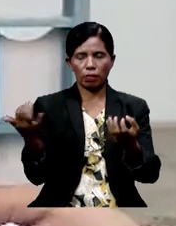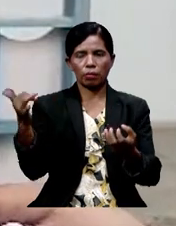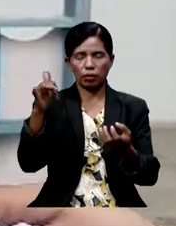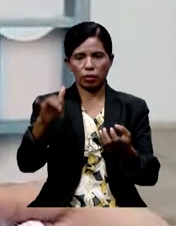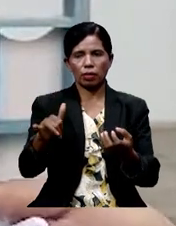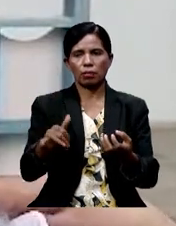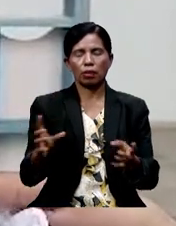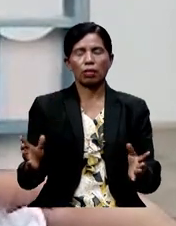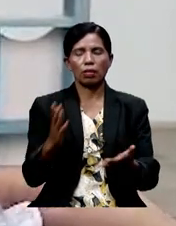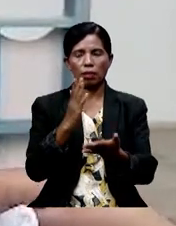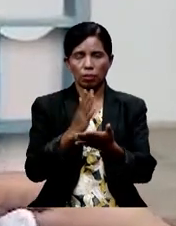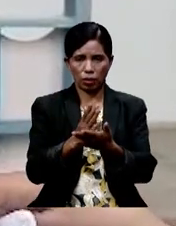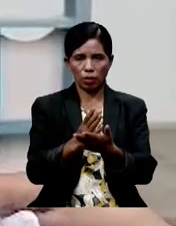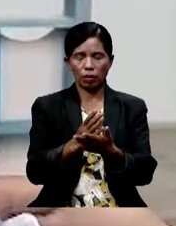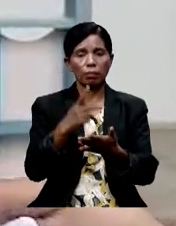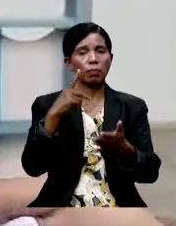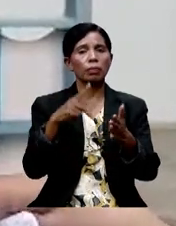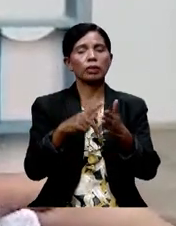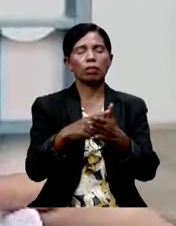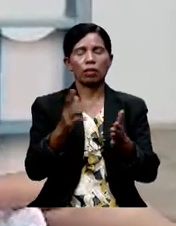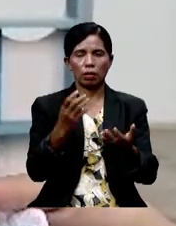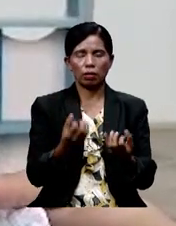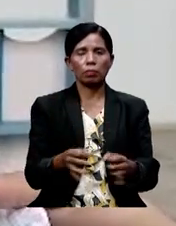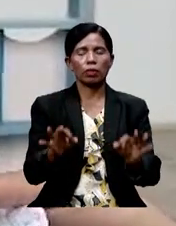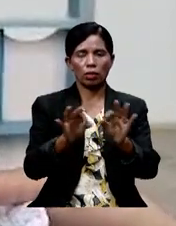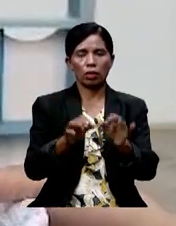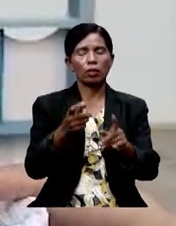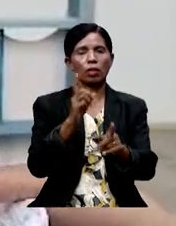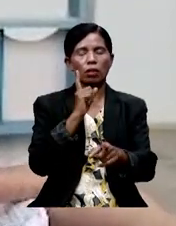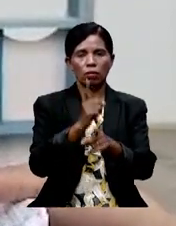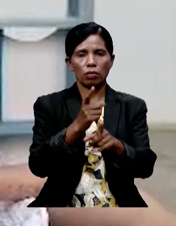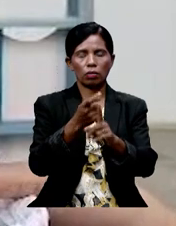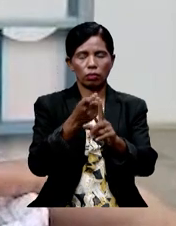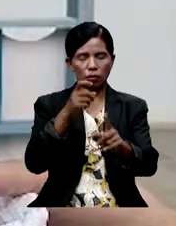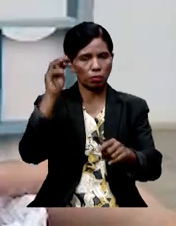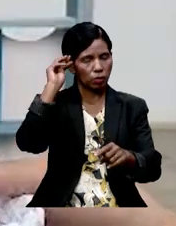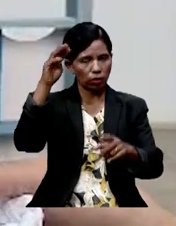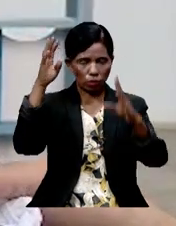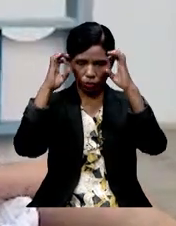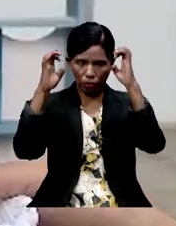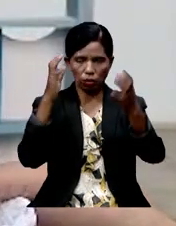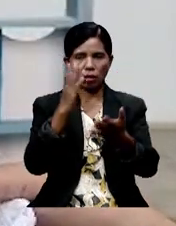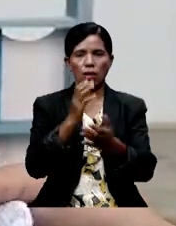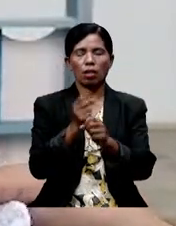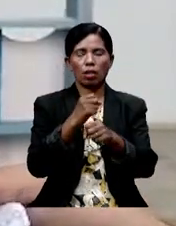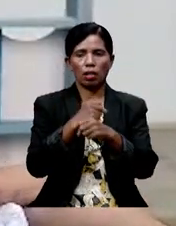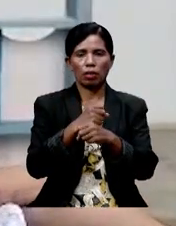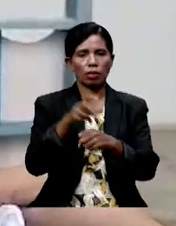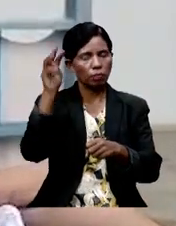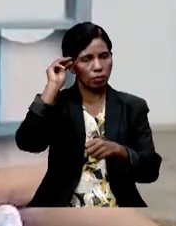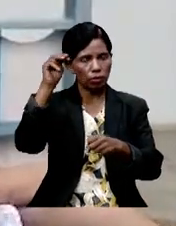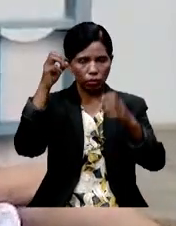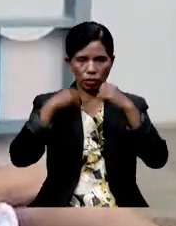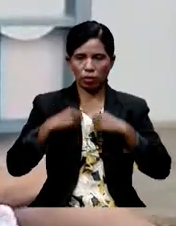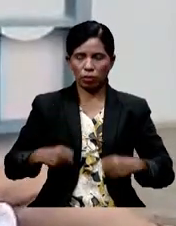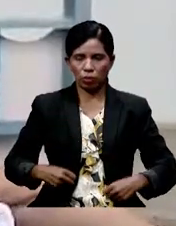tamane prevenção da ne importante tebes, o si Ministério da Educação, a operação de acordo Ministério da Saúde,